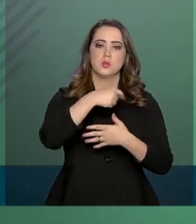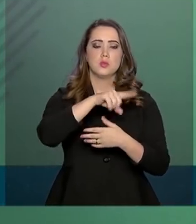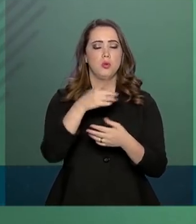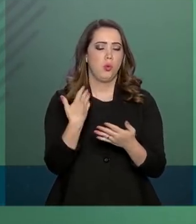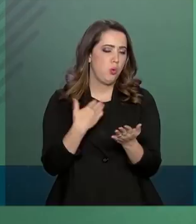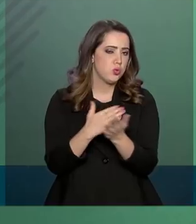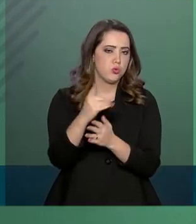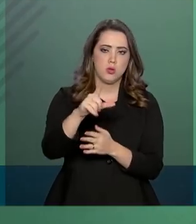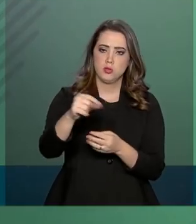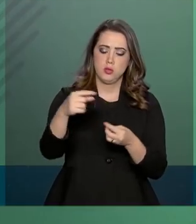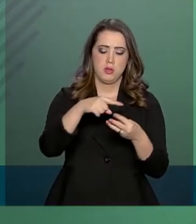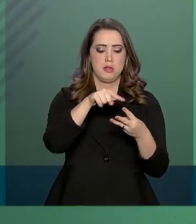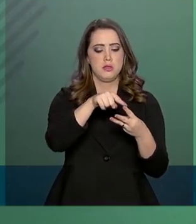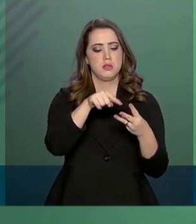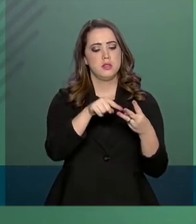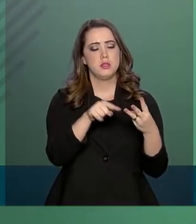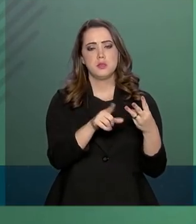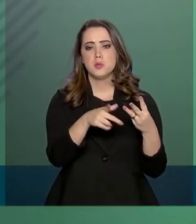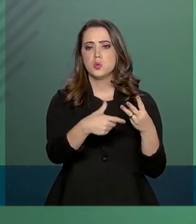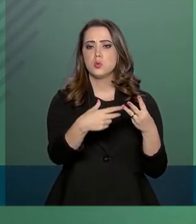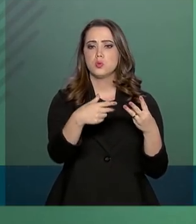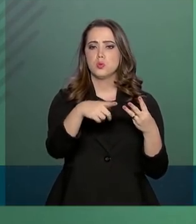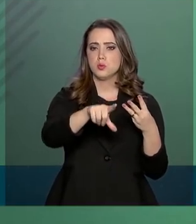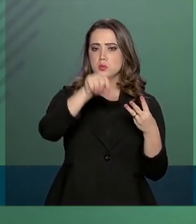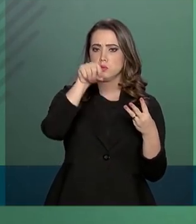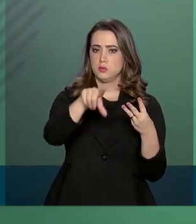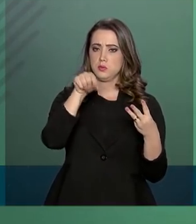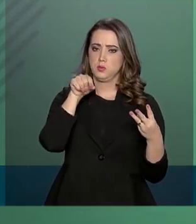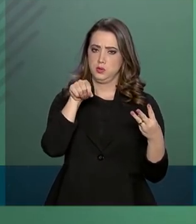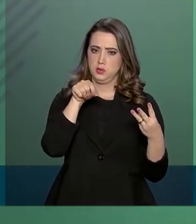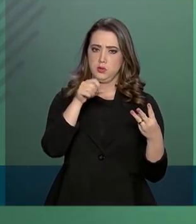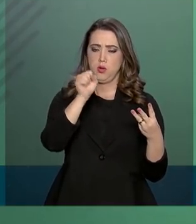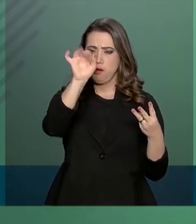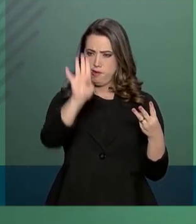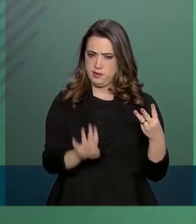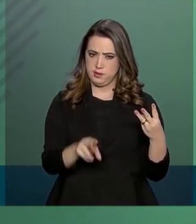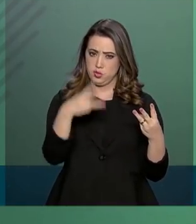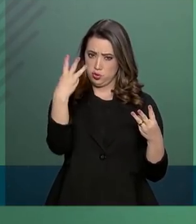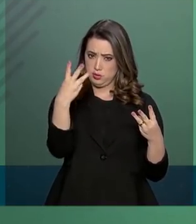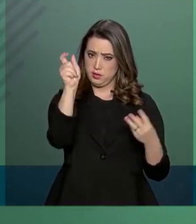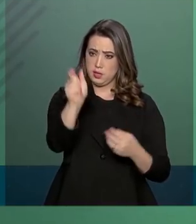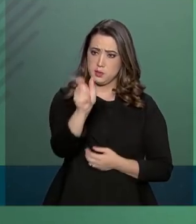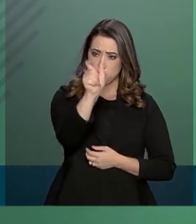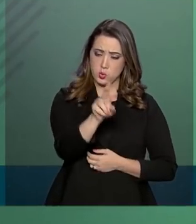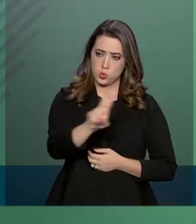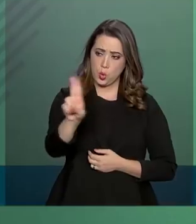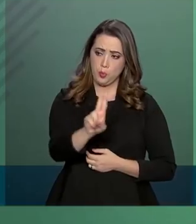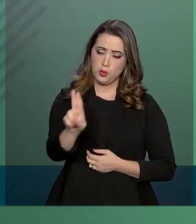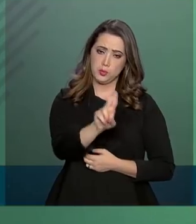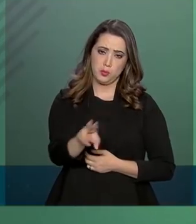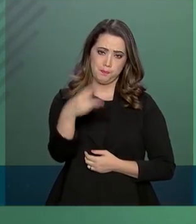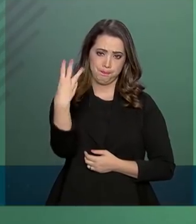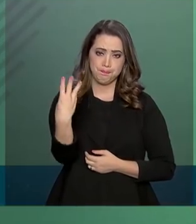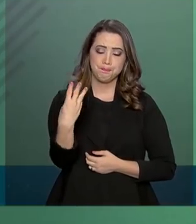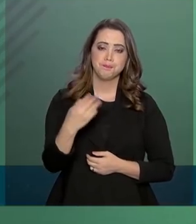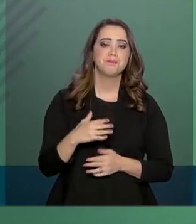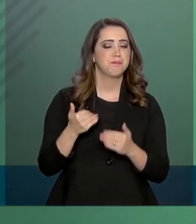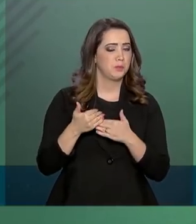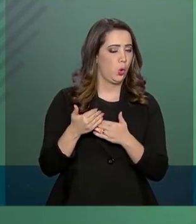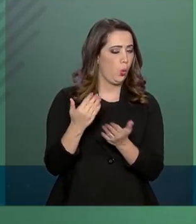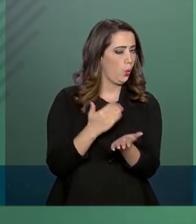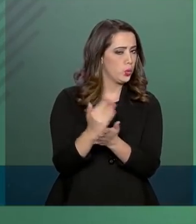de indicação com o senhor ministro paulo guedes os assuntos foram